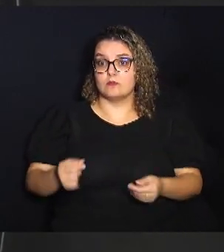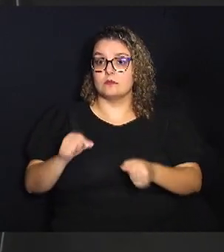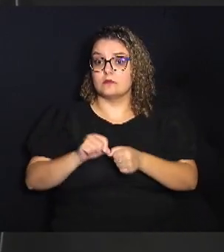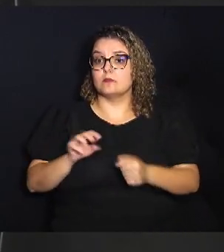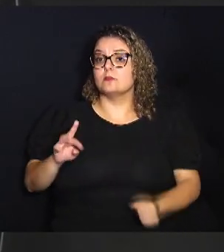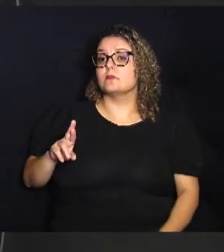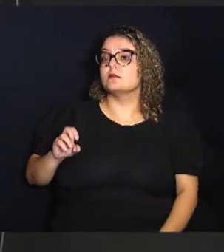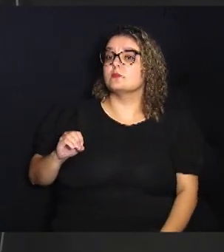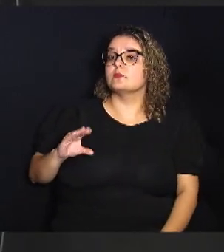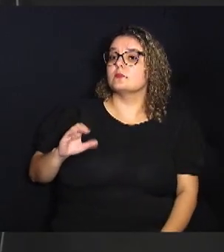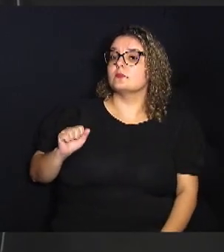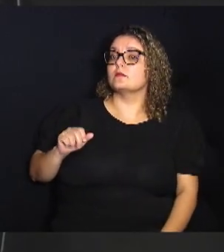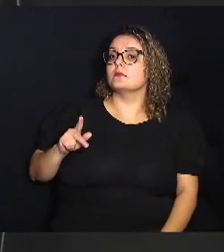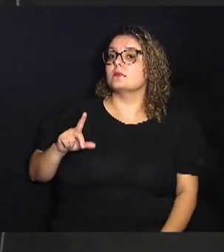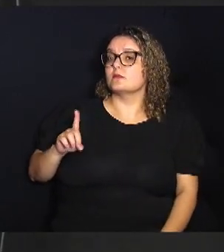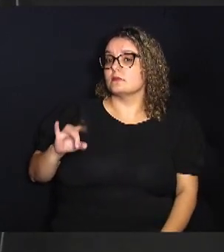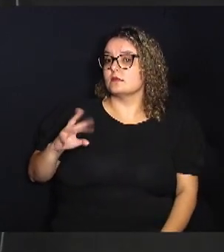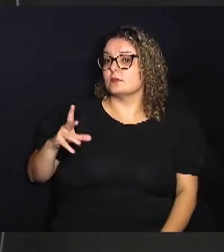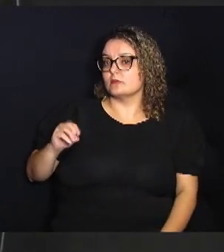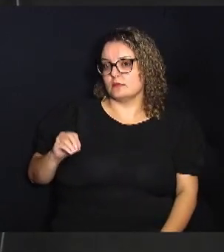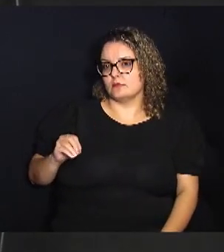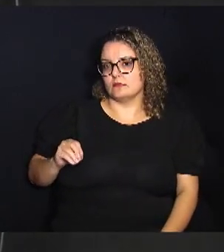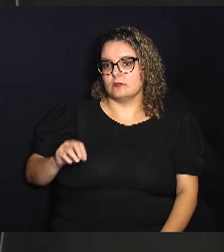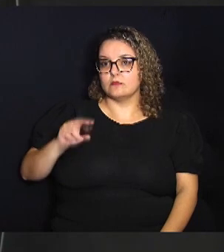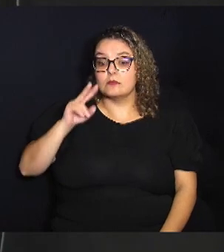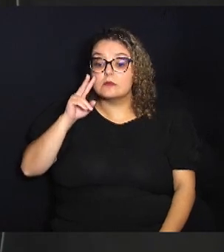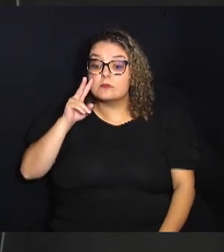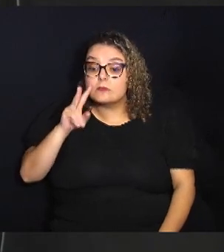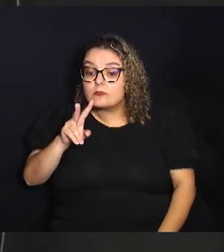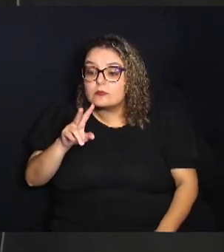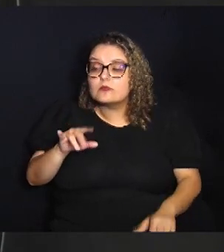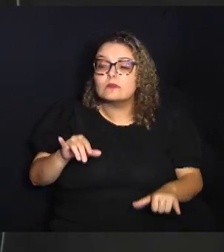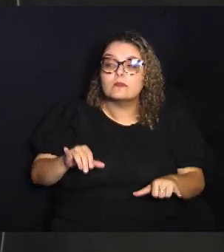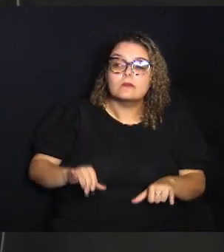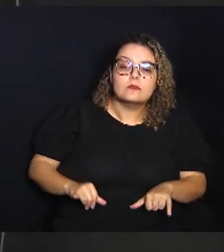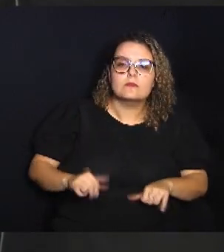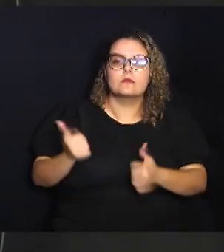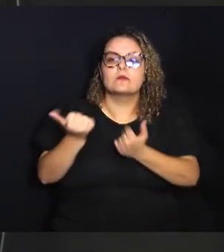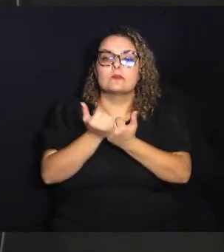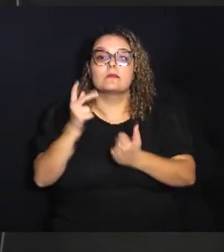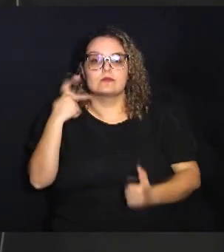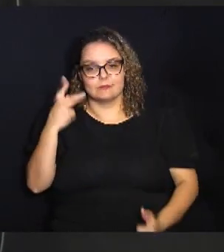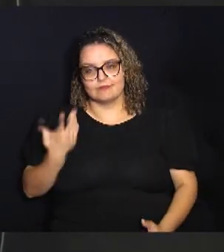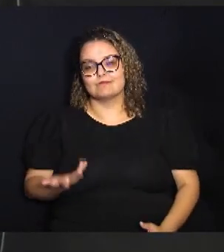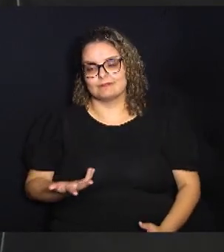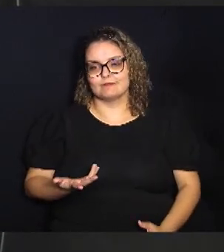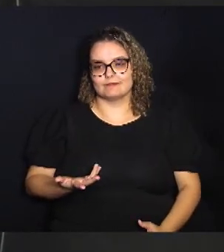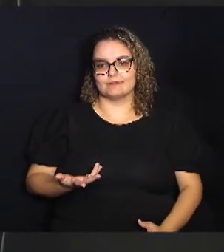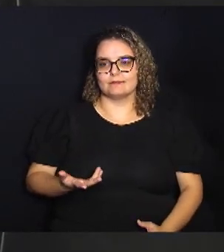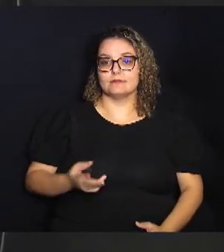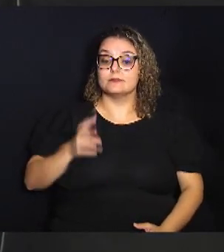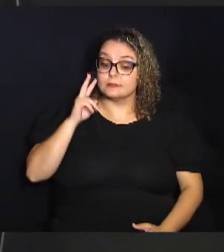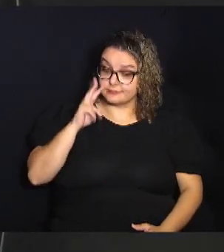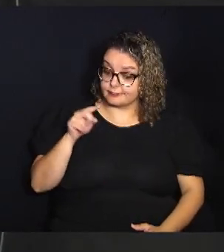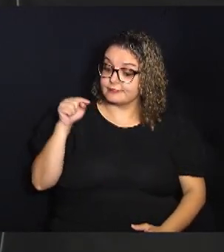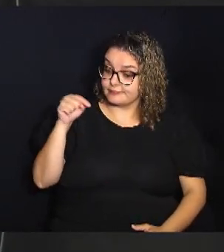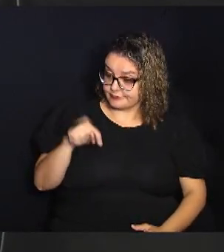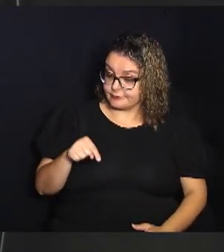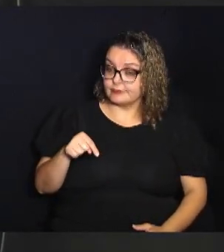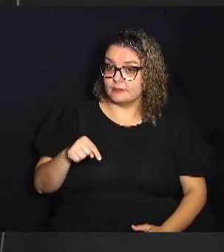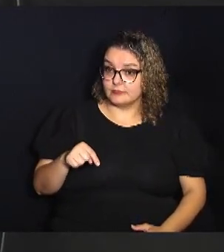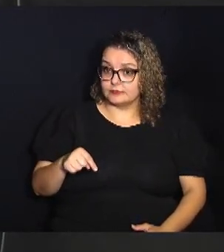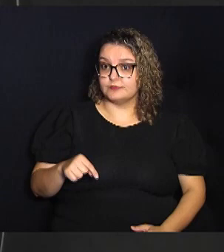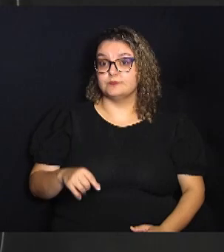da palavra vereador, vereador do povo. Então, ali eu vejo realmente a dor